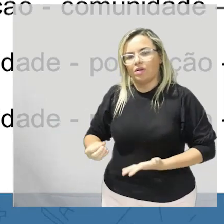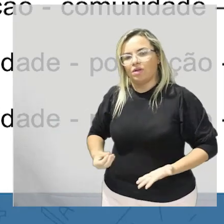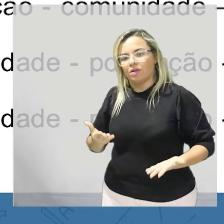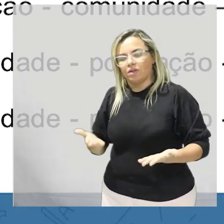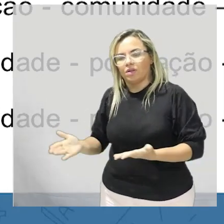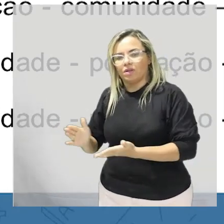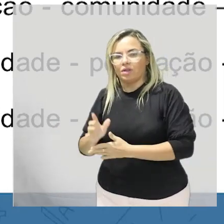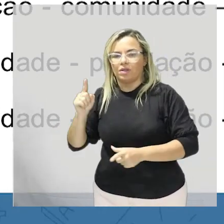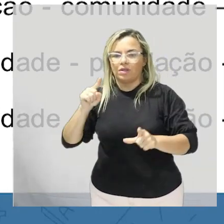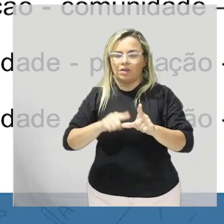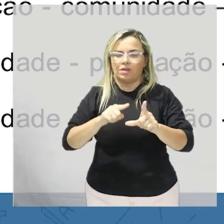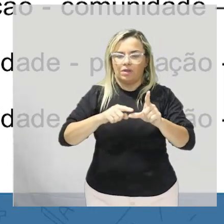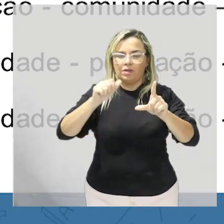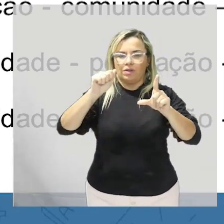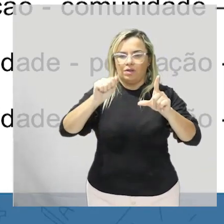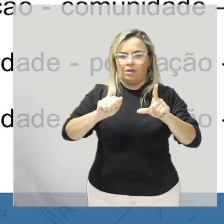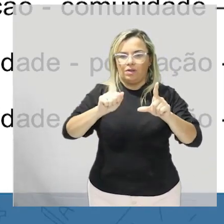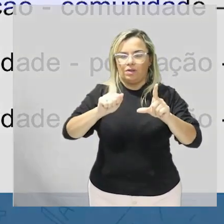A, porque, ó,